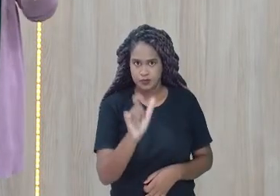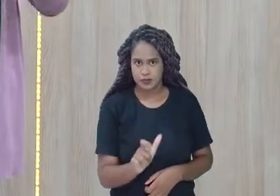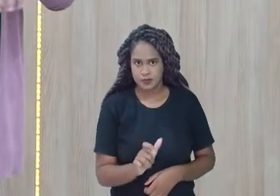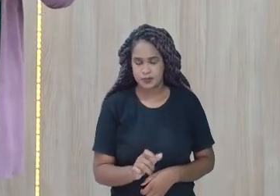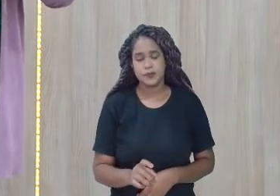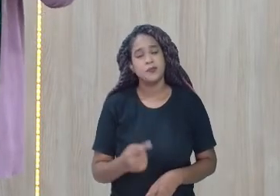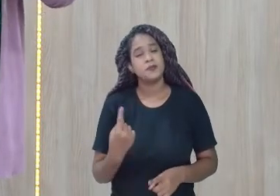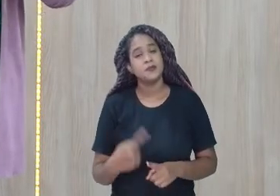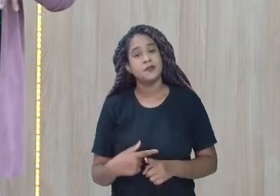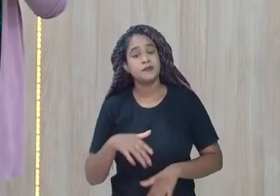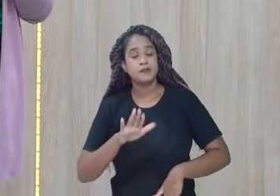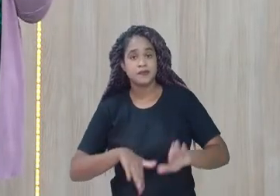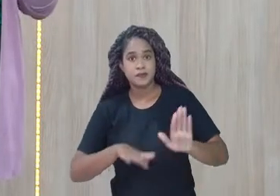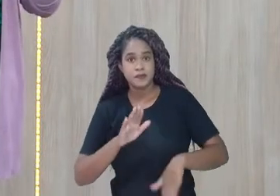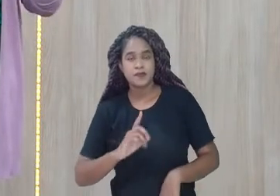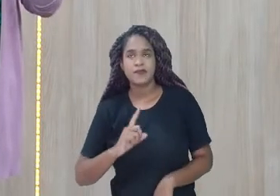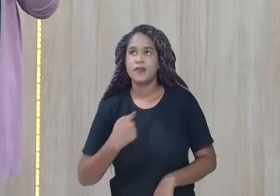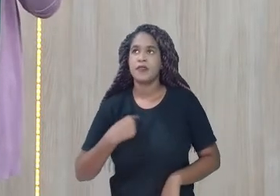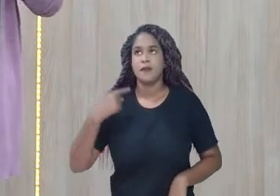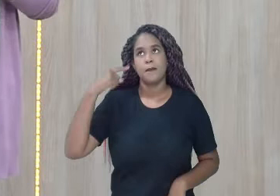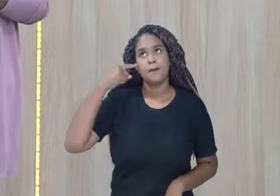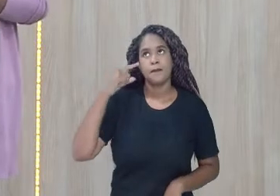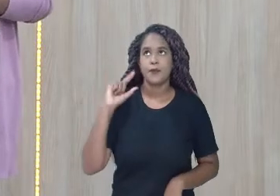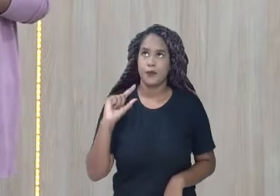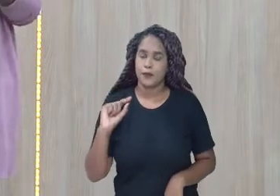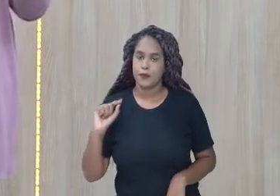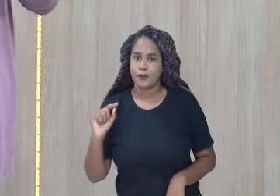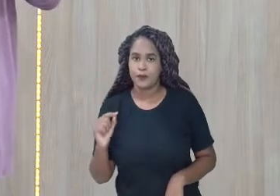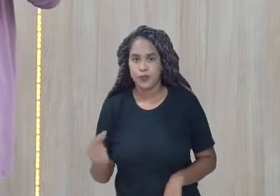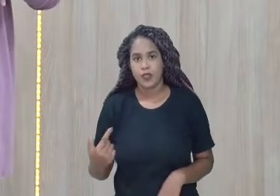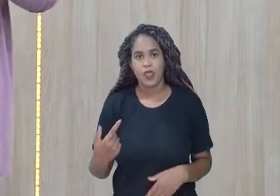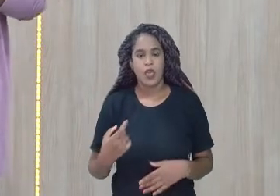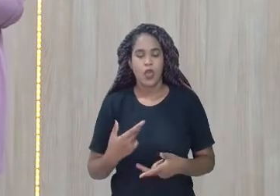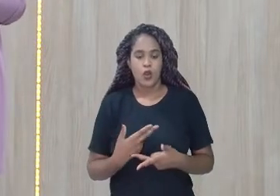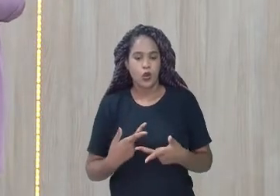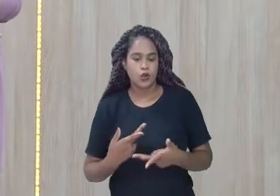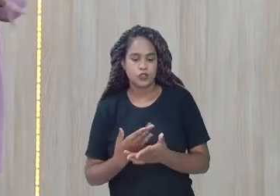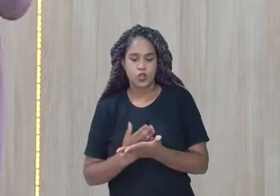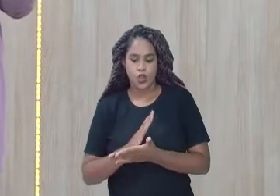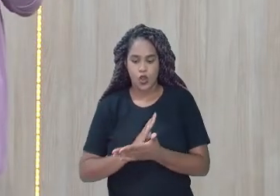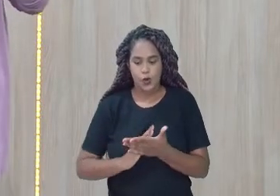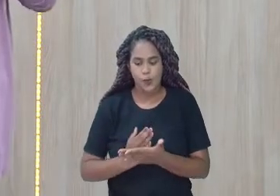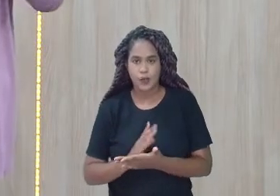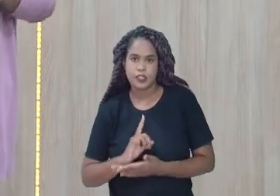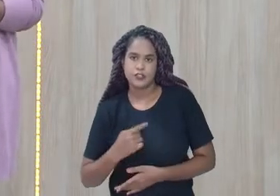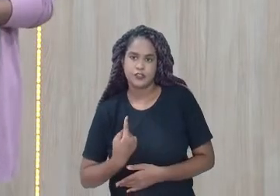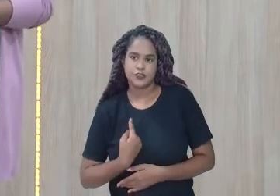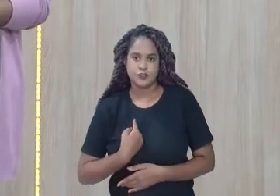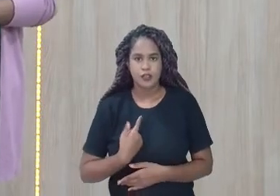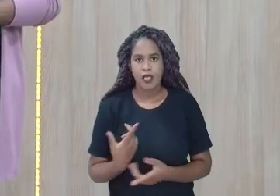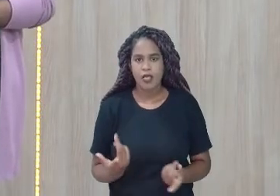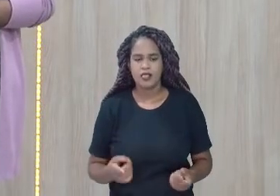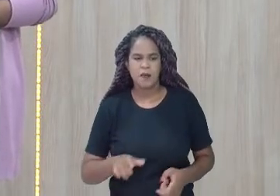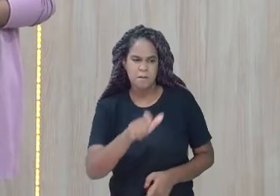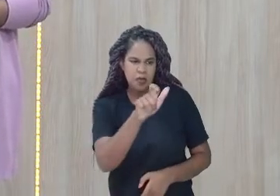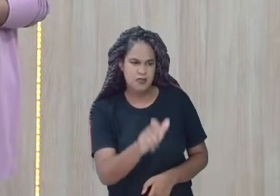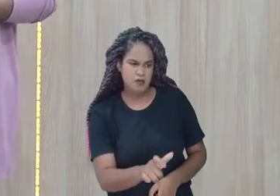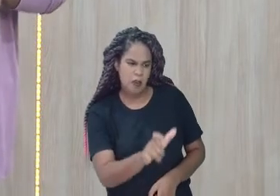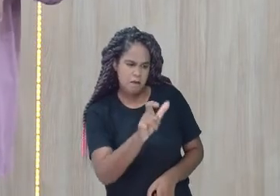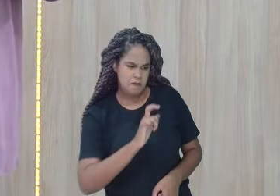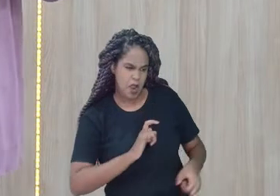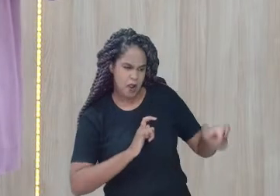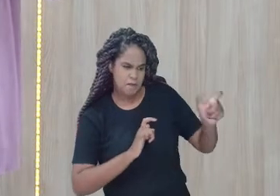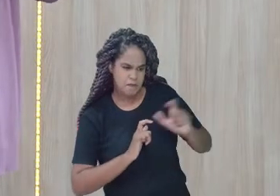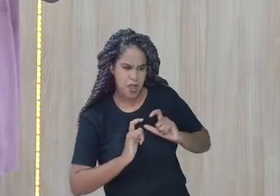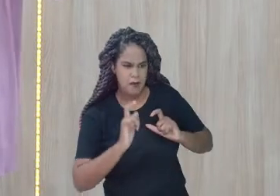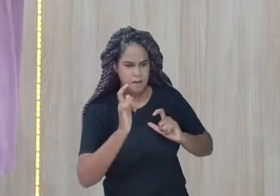Porque às vezes, minha gente, a gente acha que o problema incomoda a gente, que pisaram no nosso pé, pisaram no nosso calo e por isso